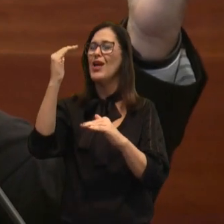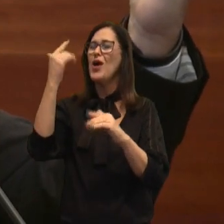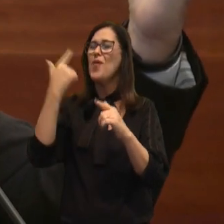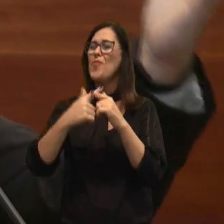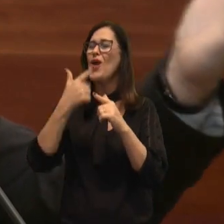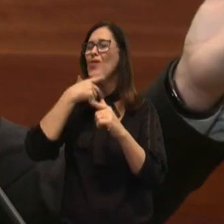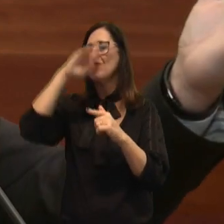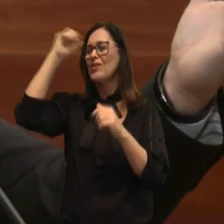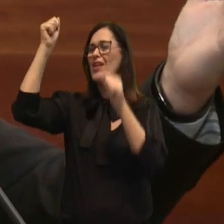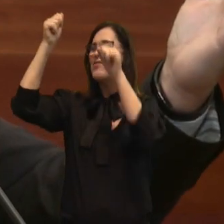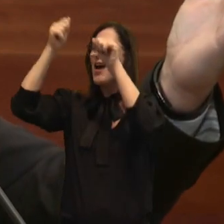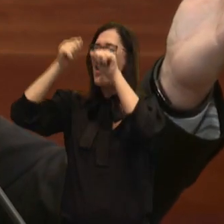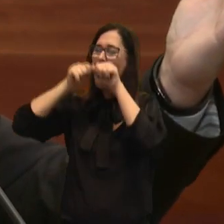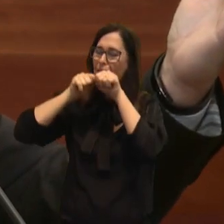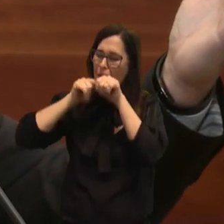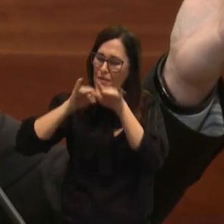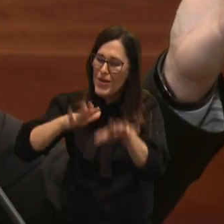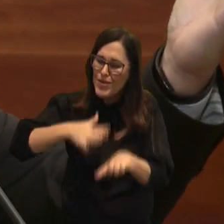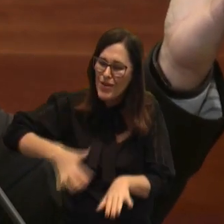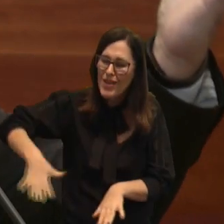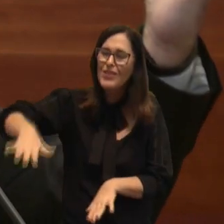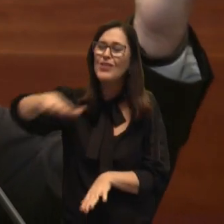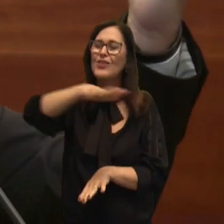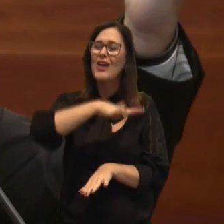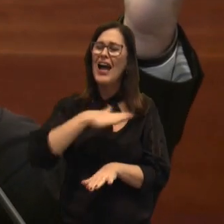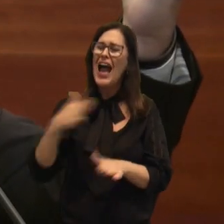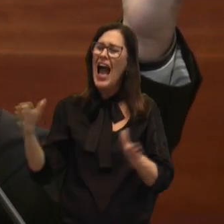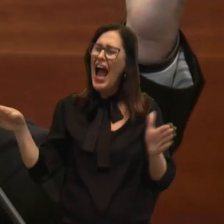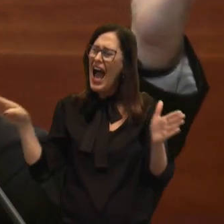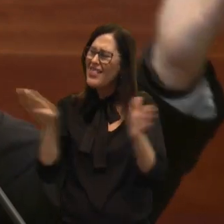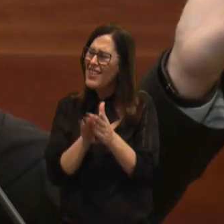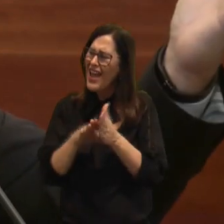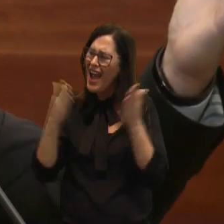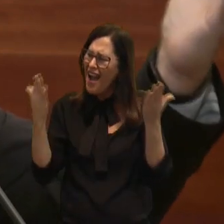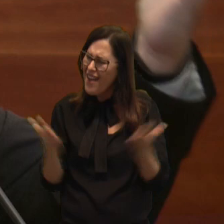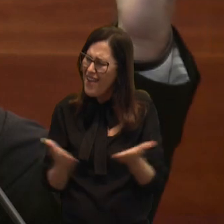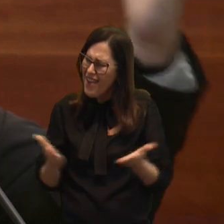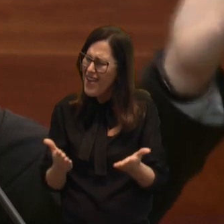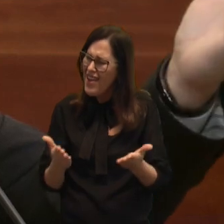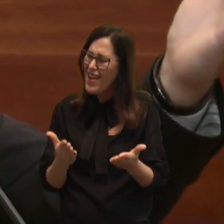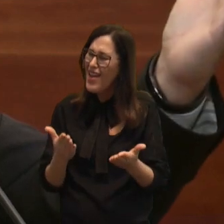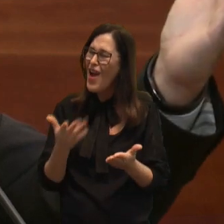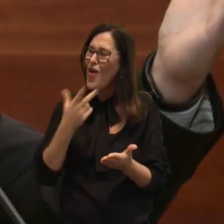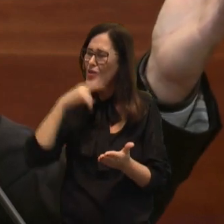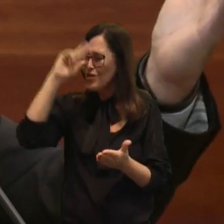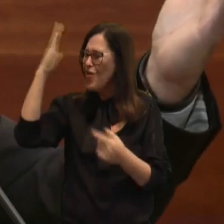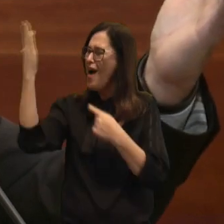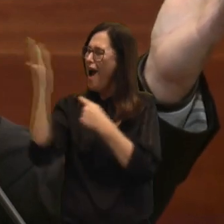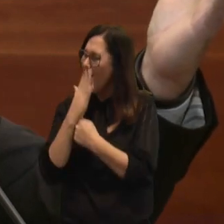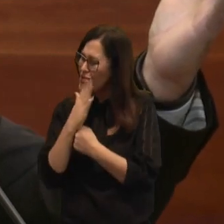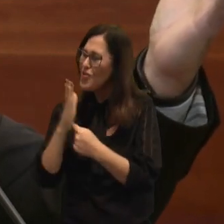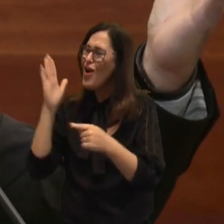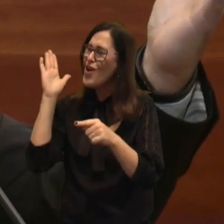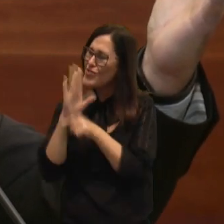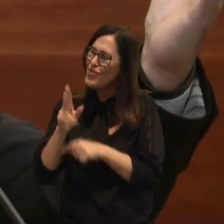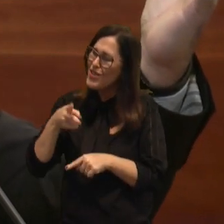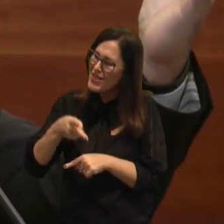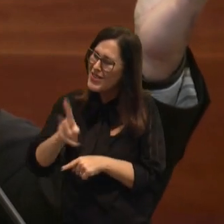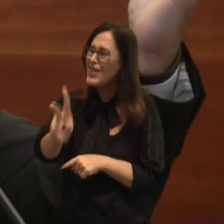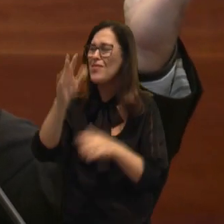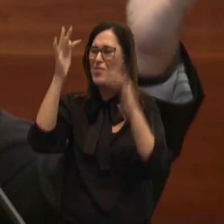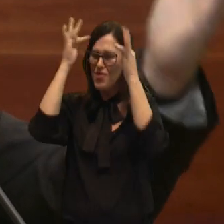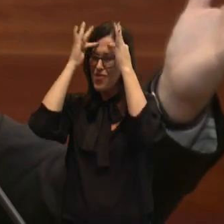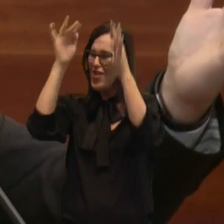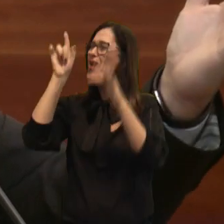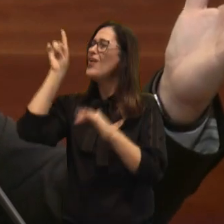nos abençoado. Até aqui o Senhor nos ajudou e continuará nos ajudando, porque o Senhor é fiel.